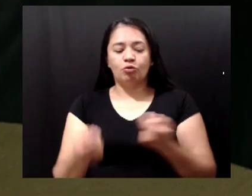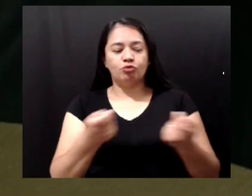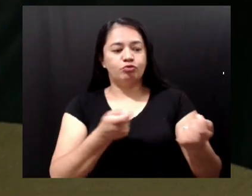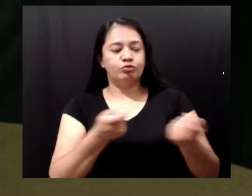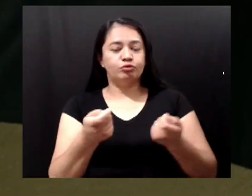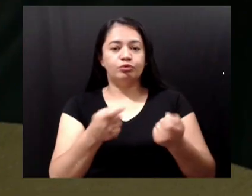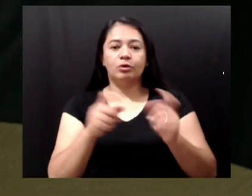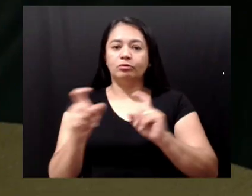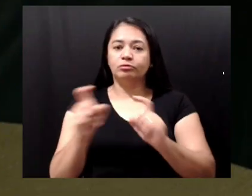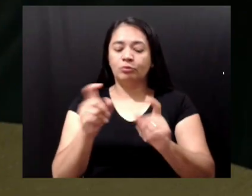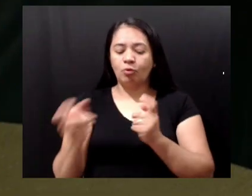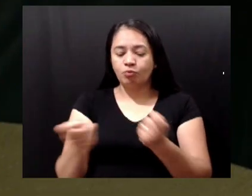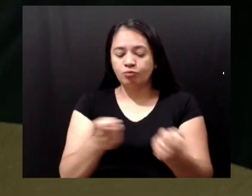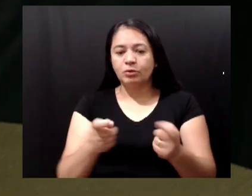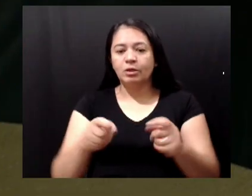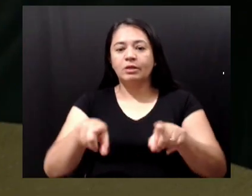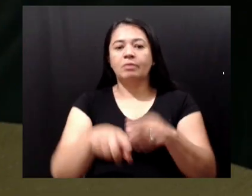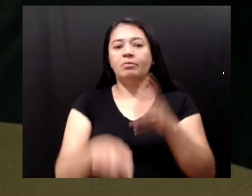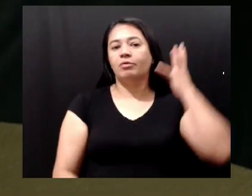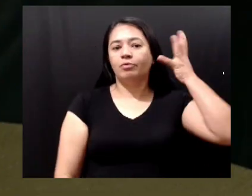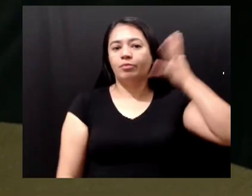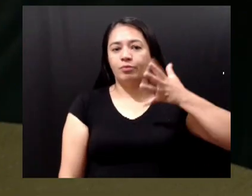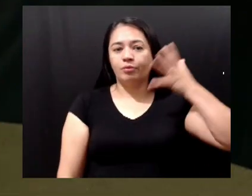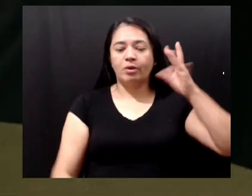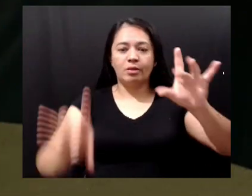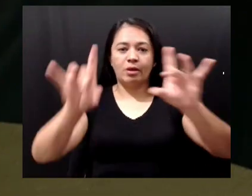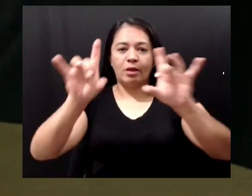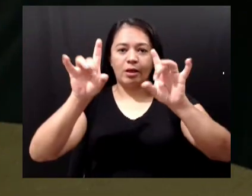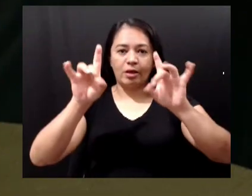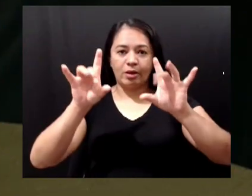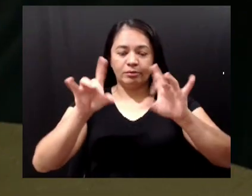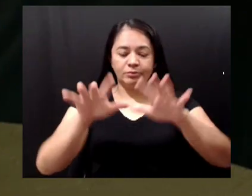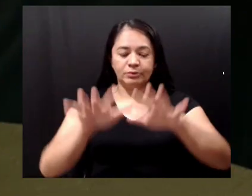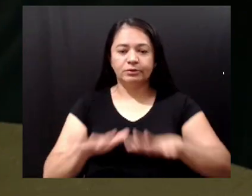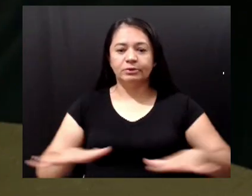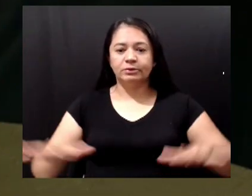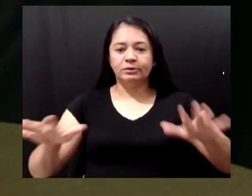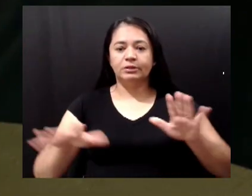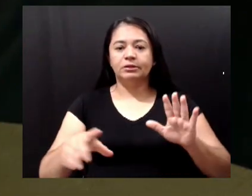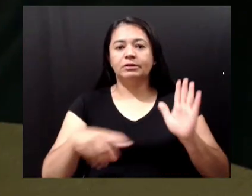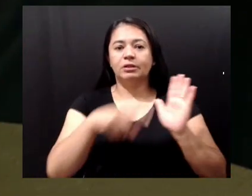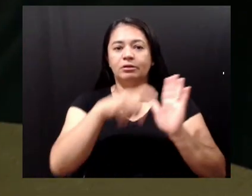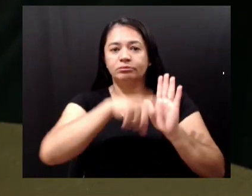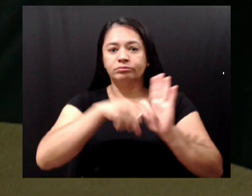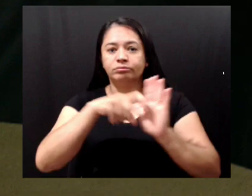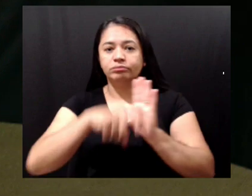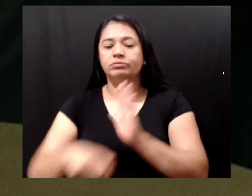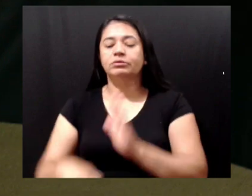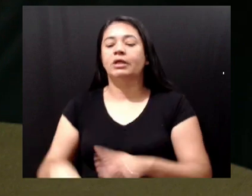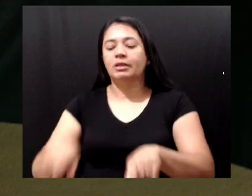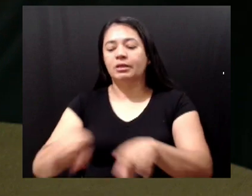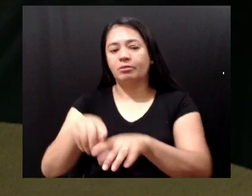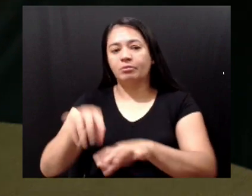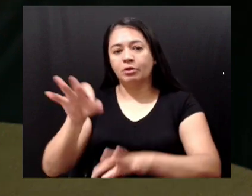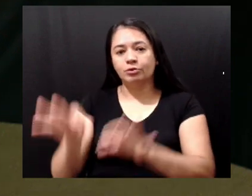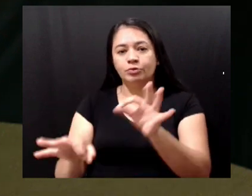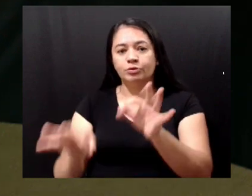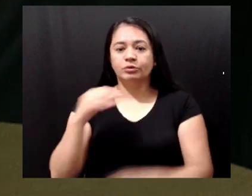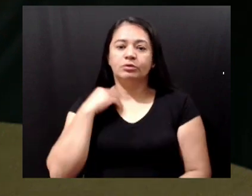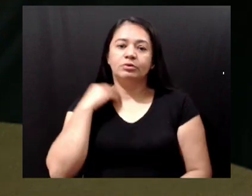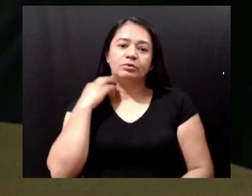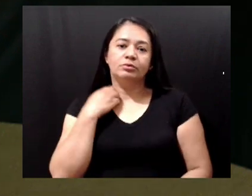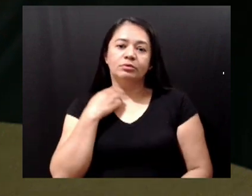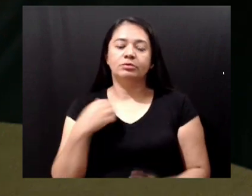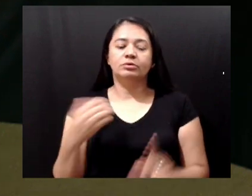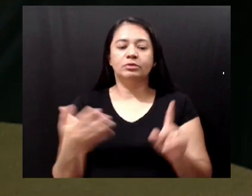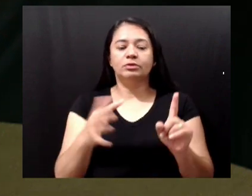terão palestrantes especiais das áreas tributária, fiscal e jurídica, como Fernando Botelho Lourenço,